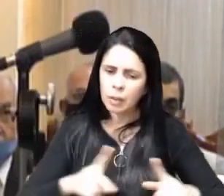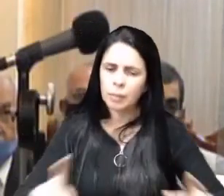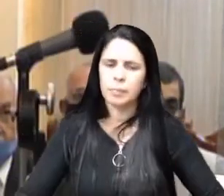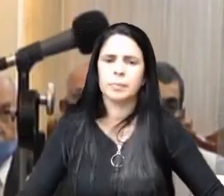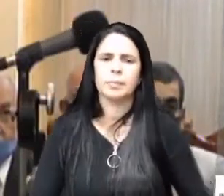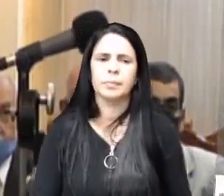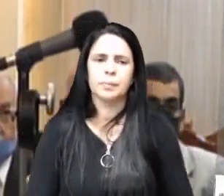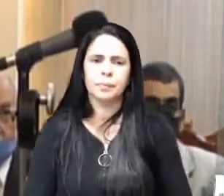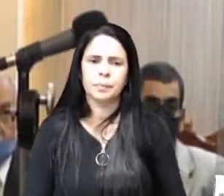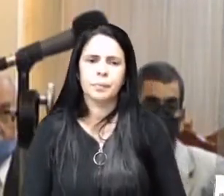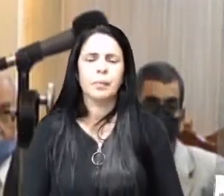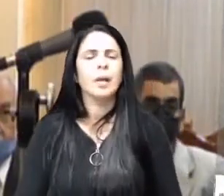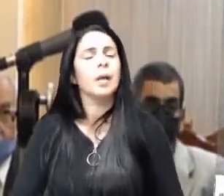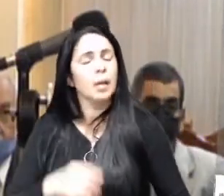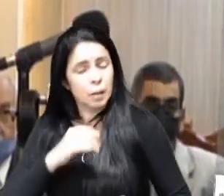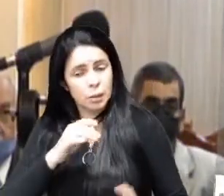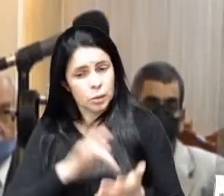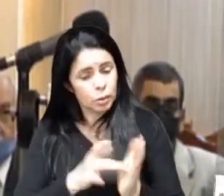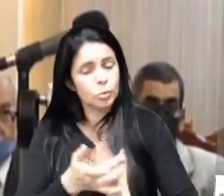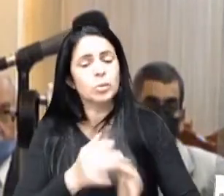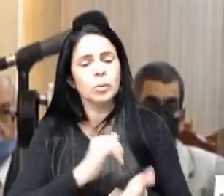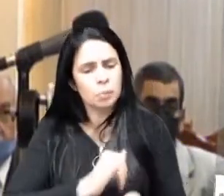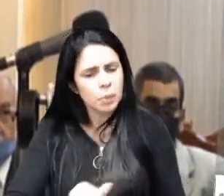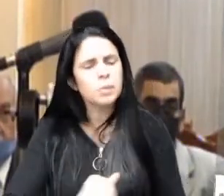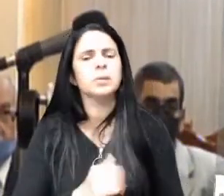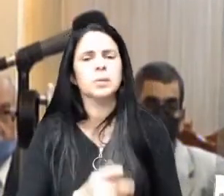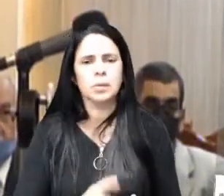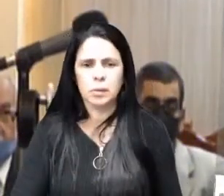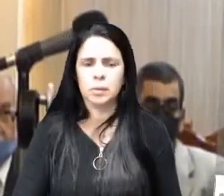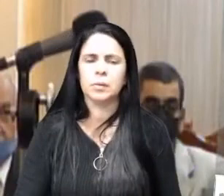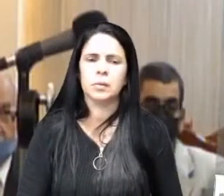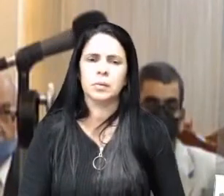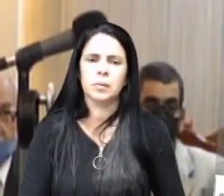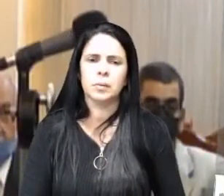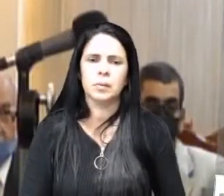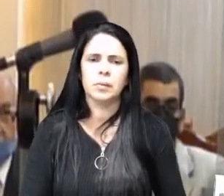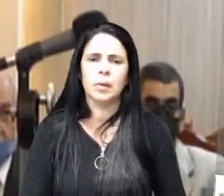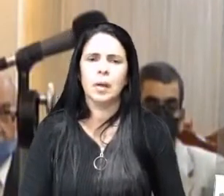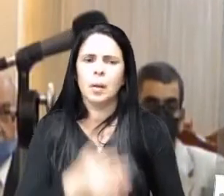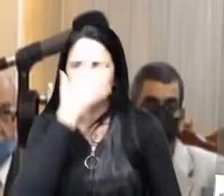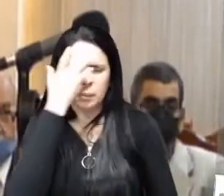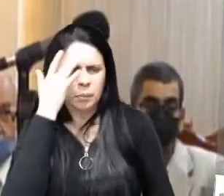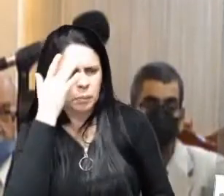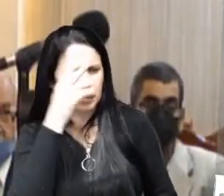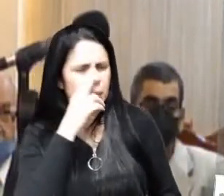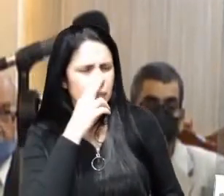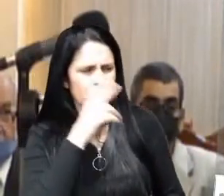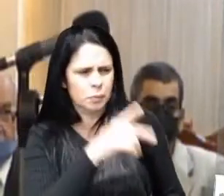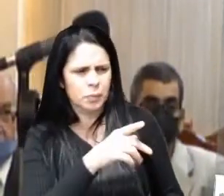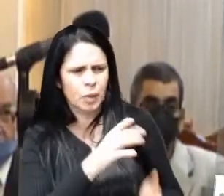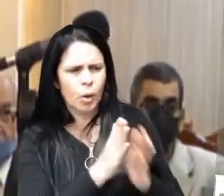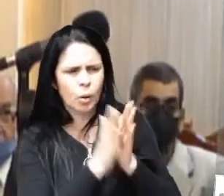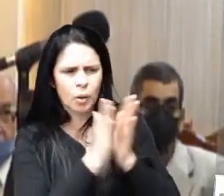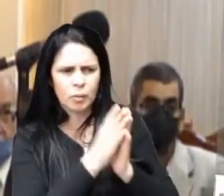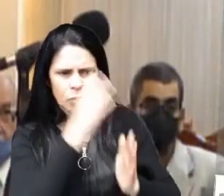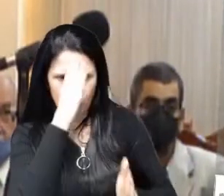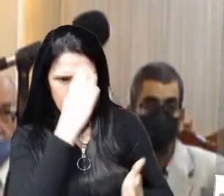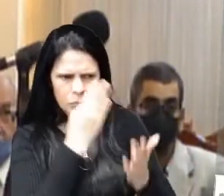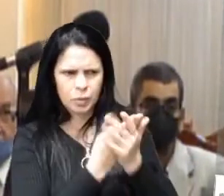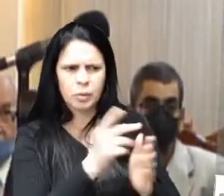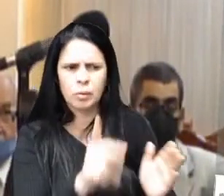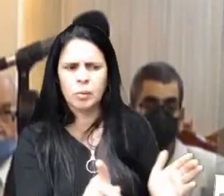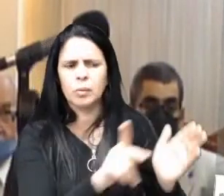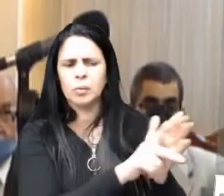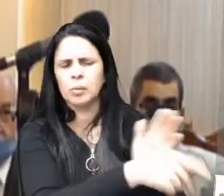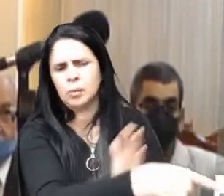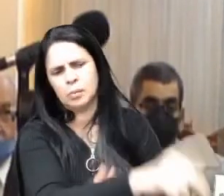E disse também Jesus esta parábola: a uns que confiavam em si mesmos, crendo que eram, eles criam que